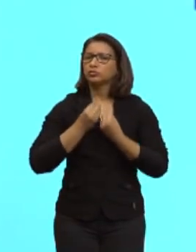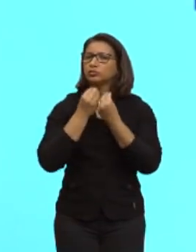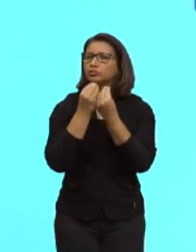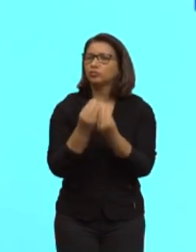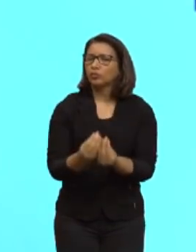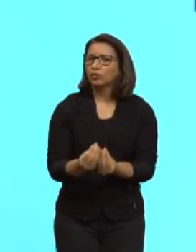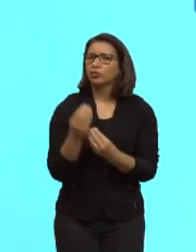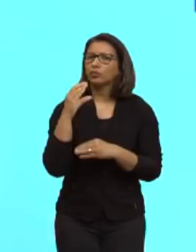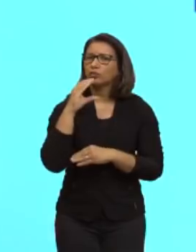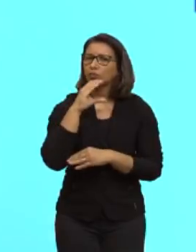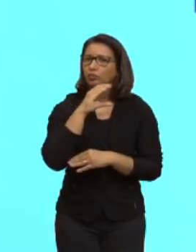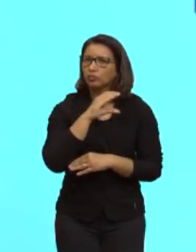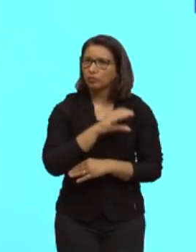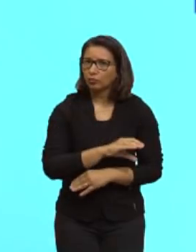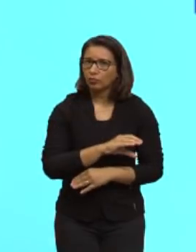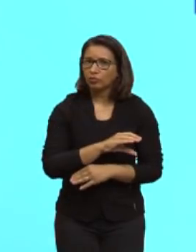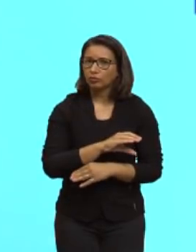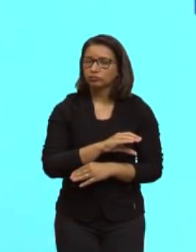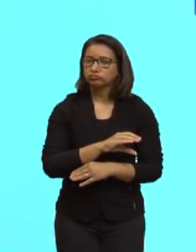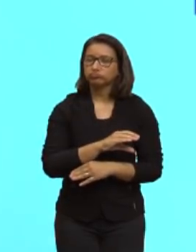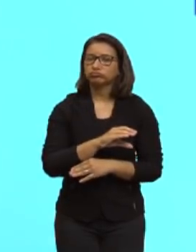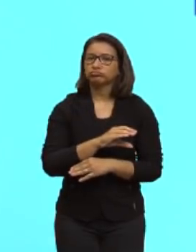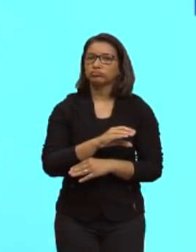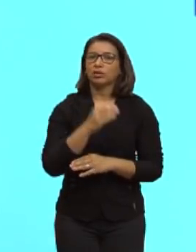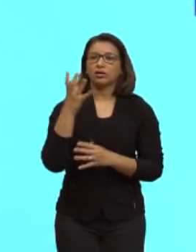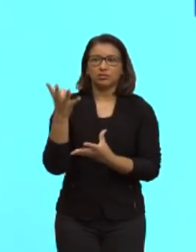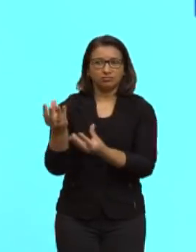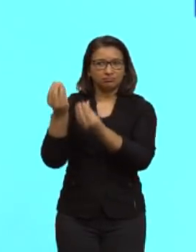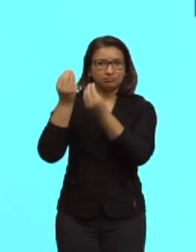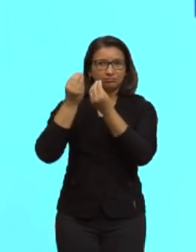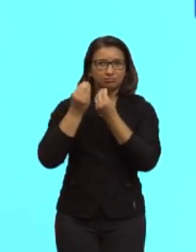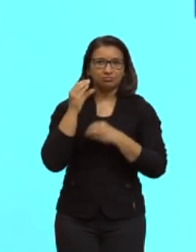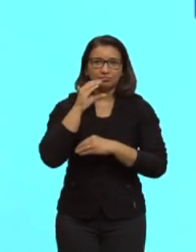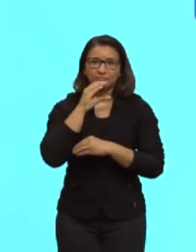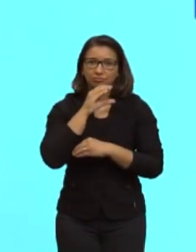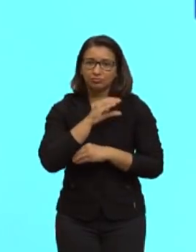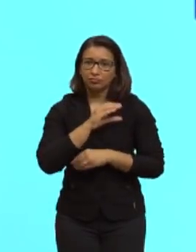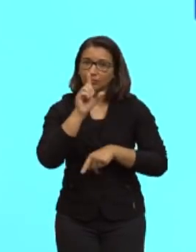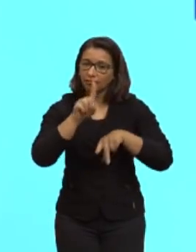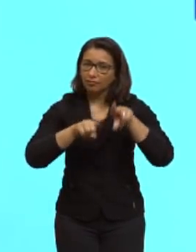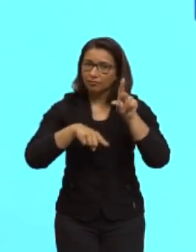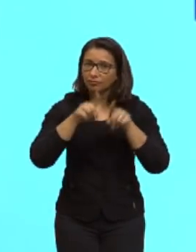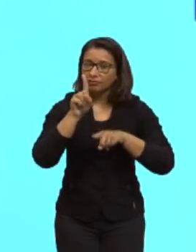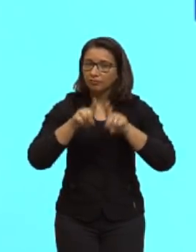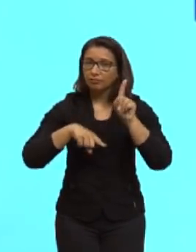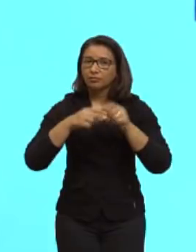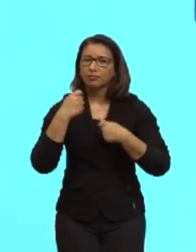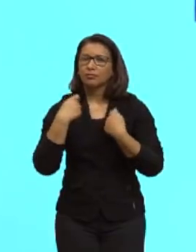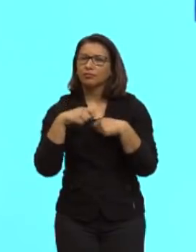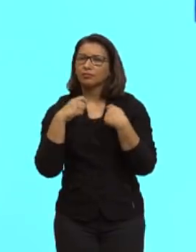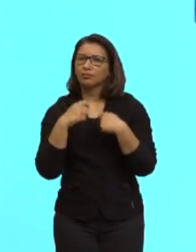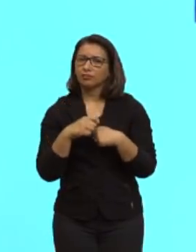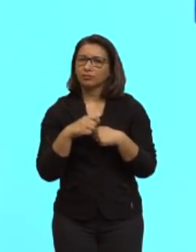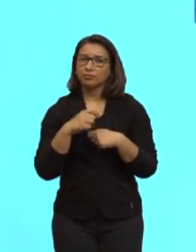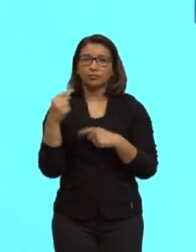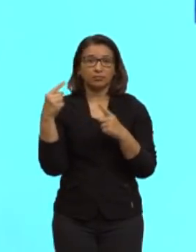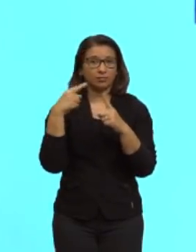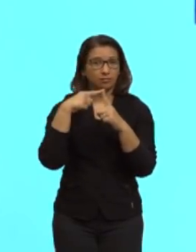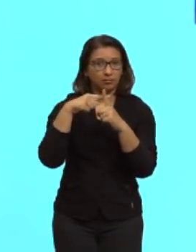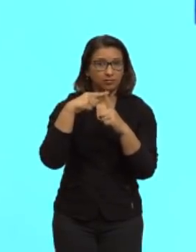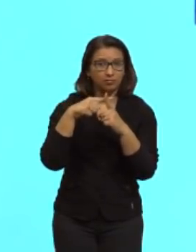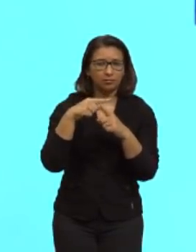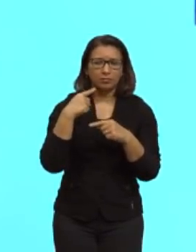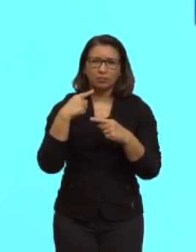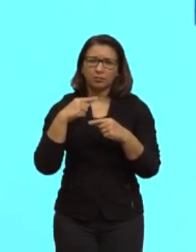calor né ele ganha calor né aí entalpia ela precisa ser positiva